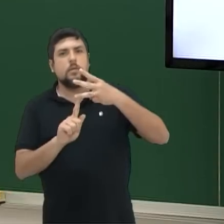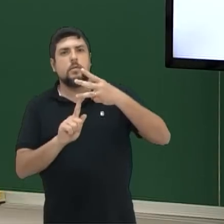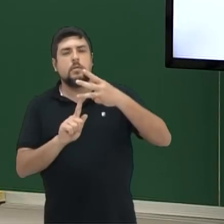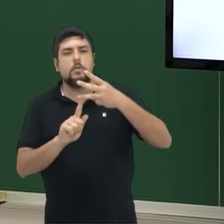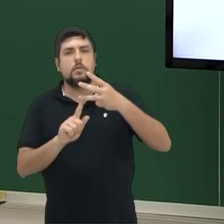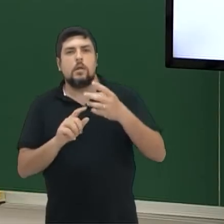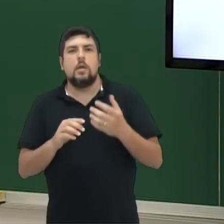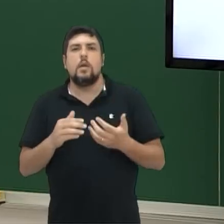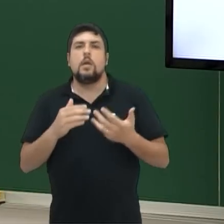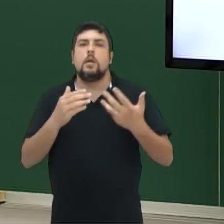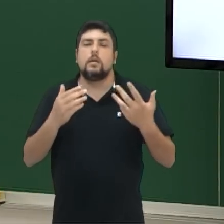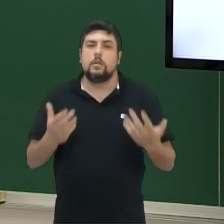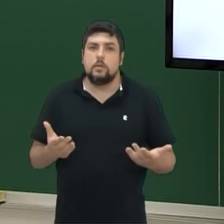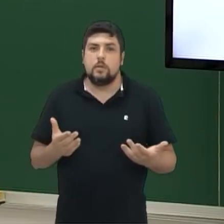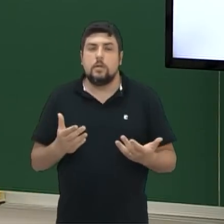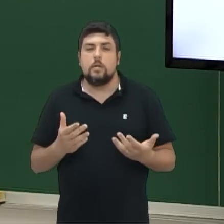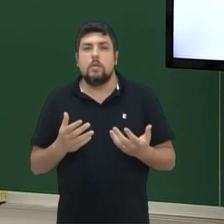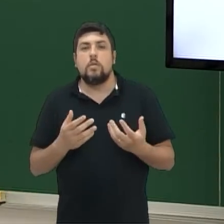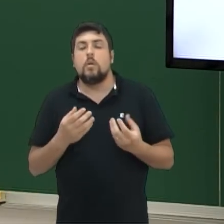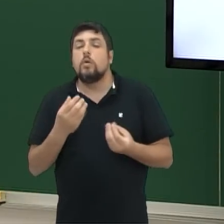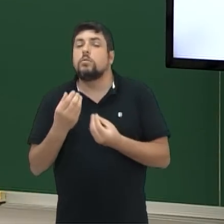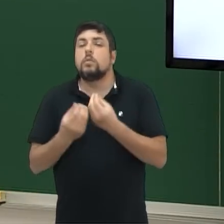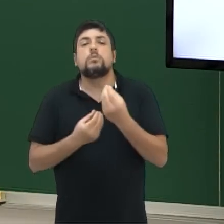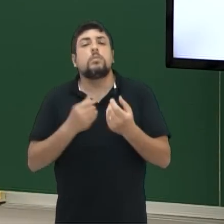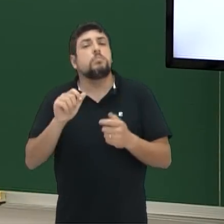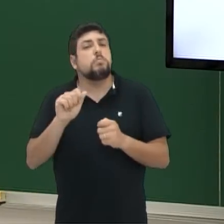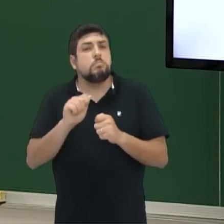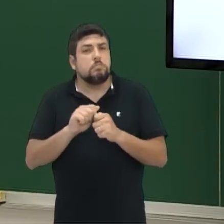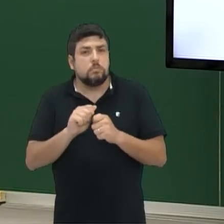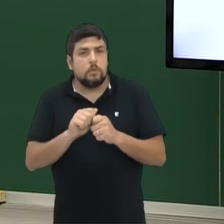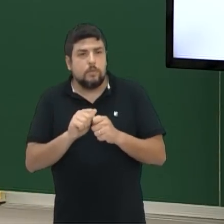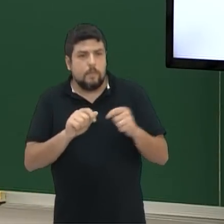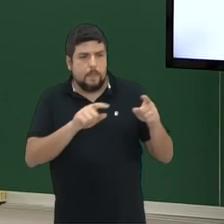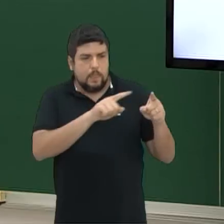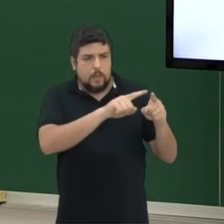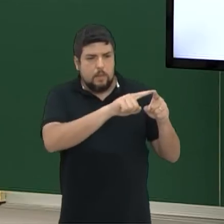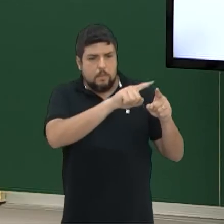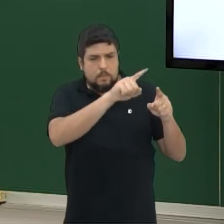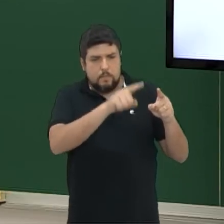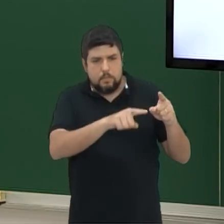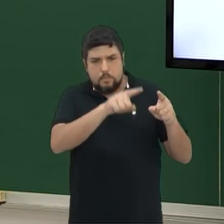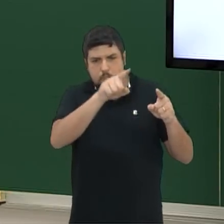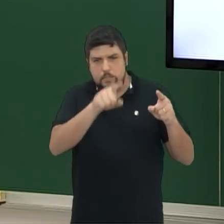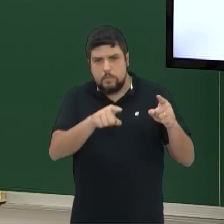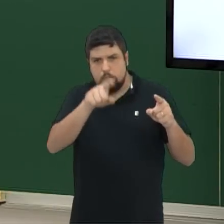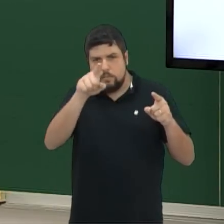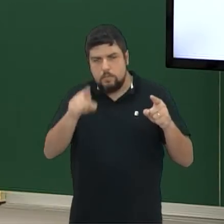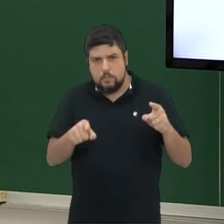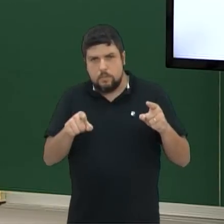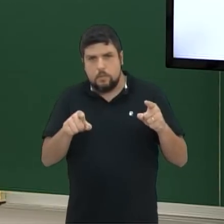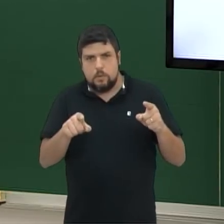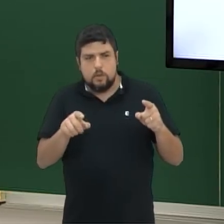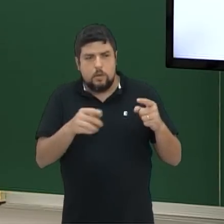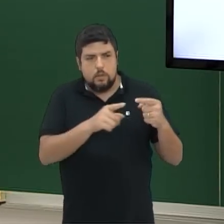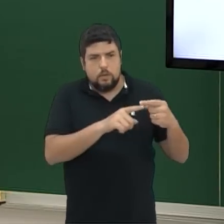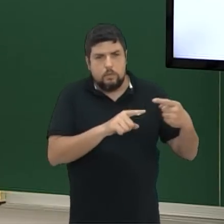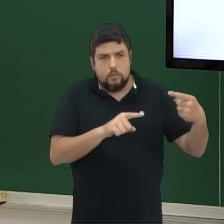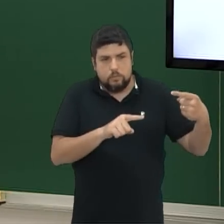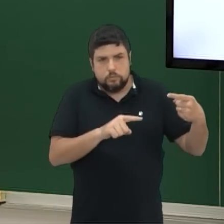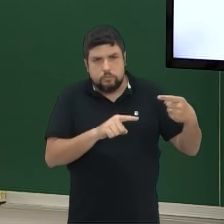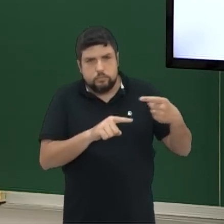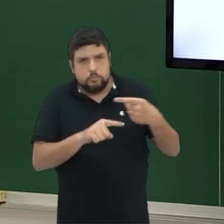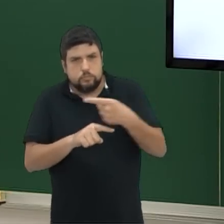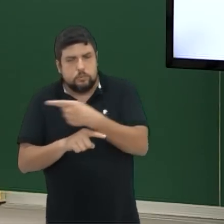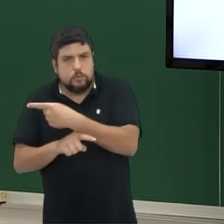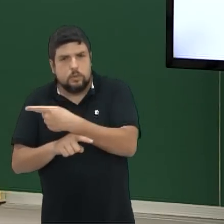Então, a gente vai ter que, nesse caso, como a gente está indo da esquerda, que a gente tem em quilograma, até lá à direita, que a gente